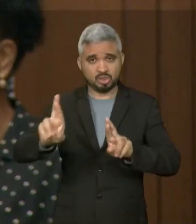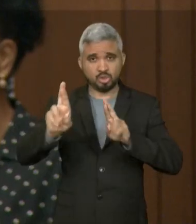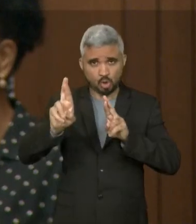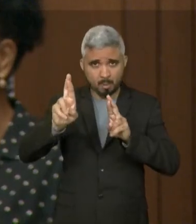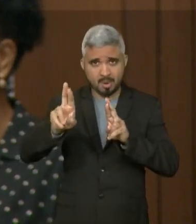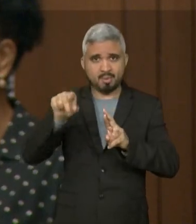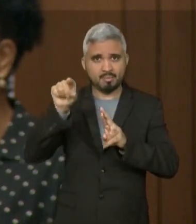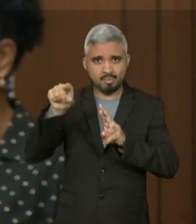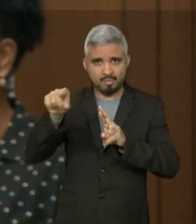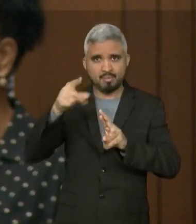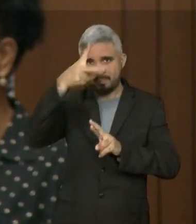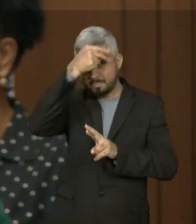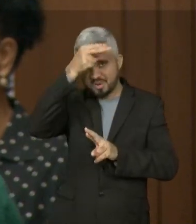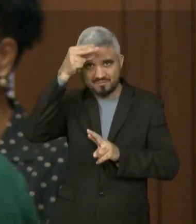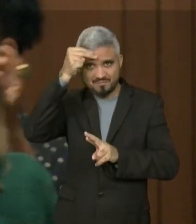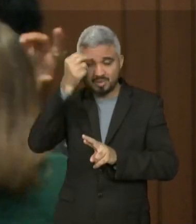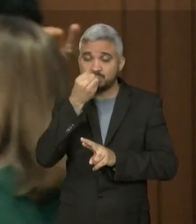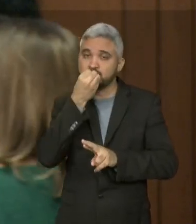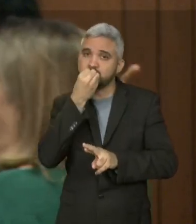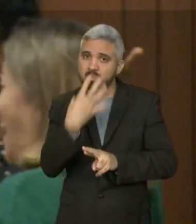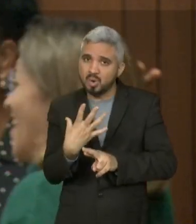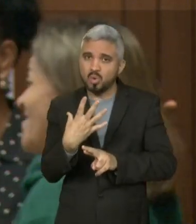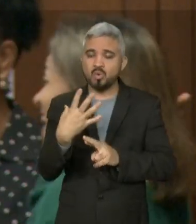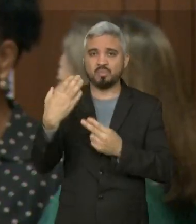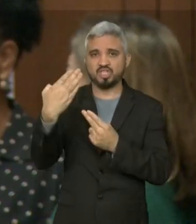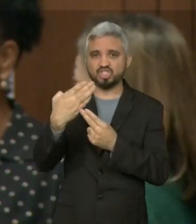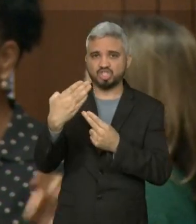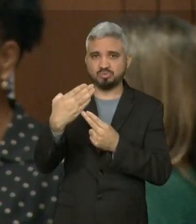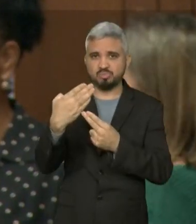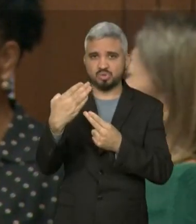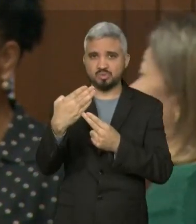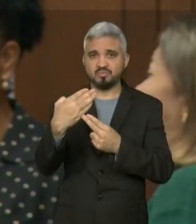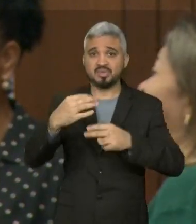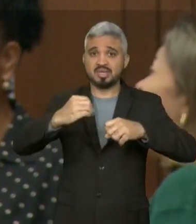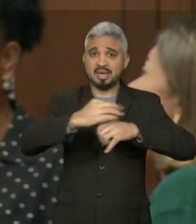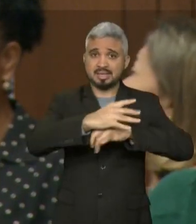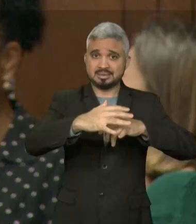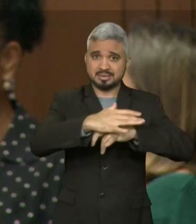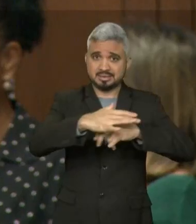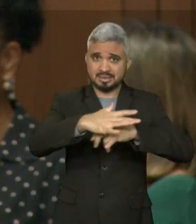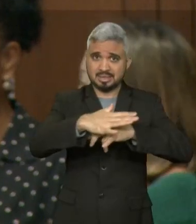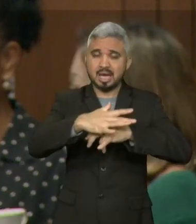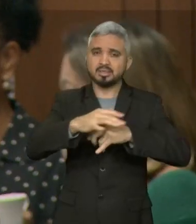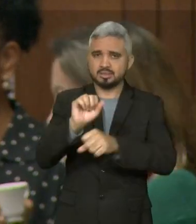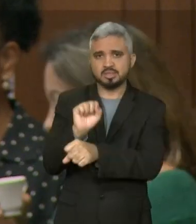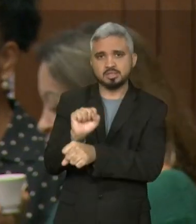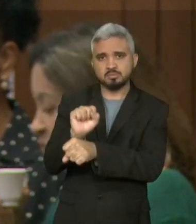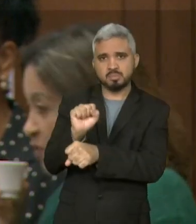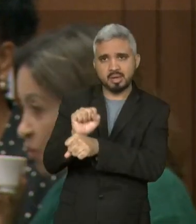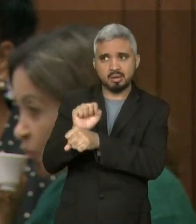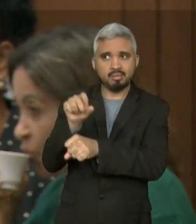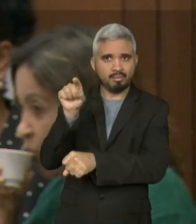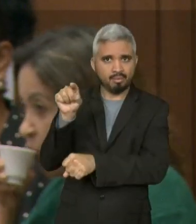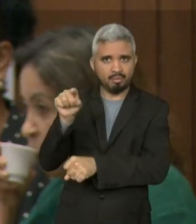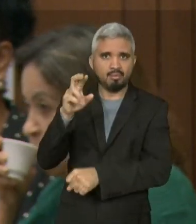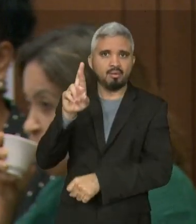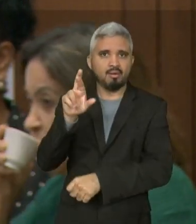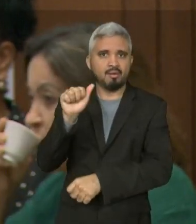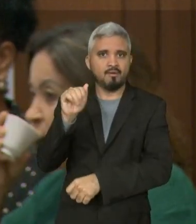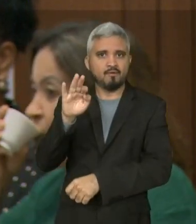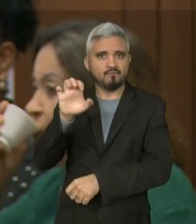prefeito daquela nossa cidade, que espera muito dele, assim como o deputado Leandro Belo, todo o nosso grupo político, professora